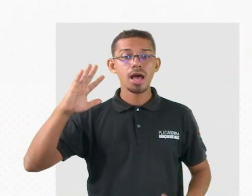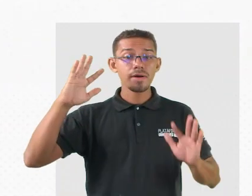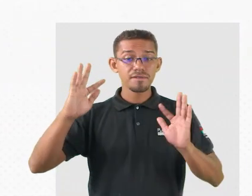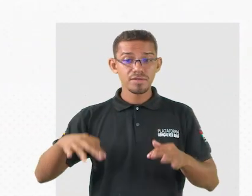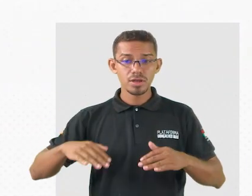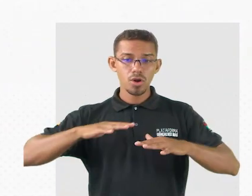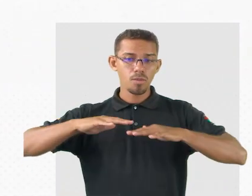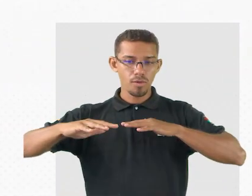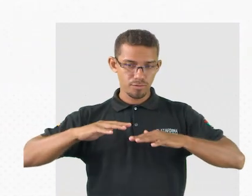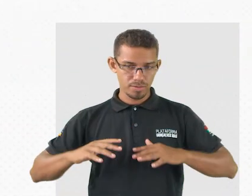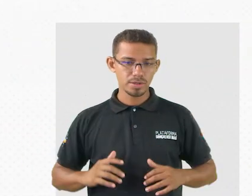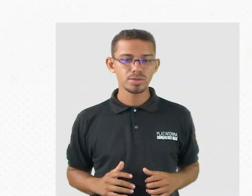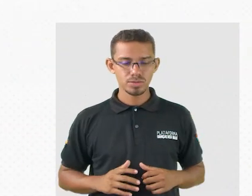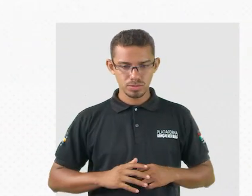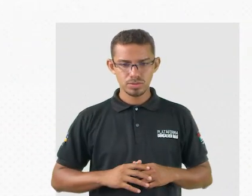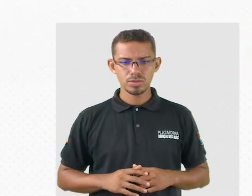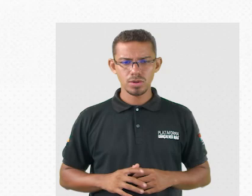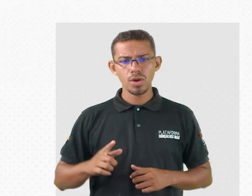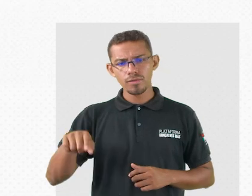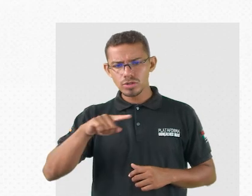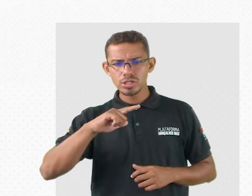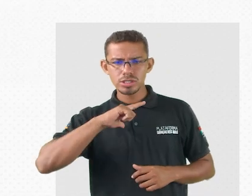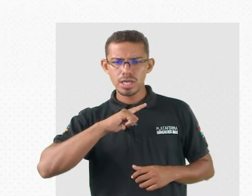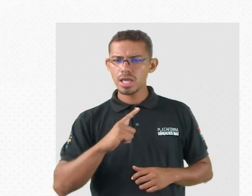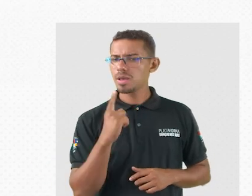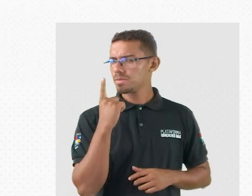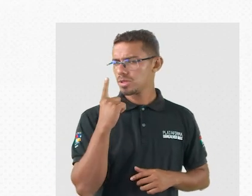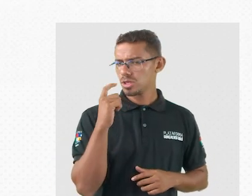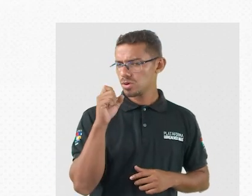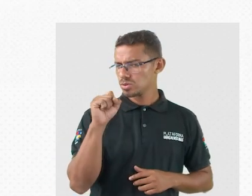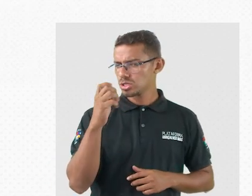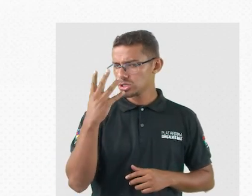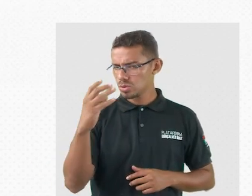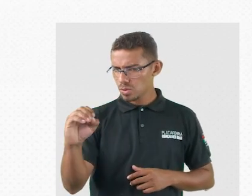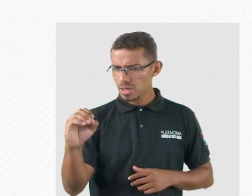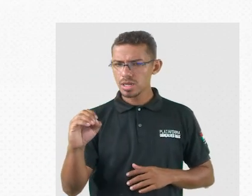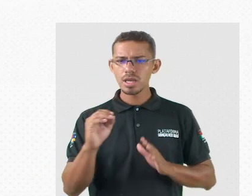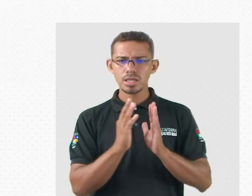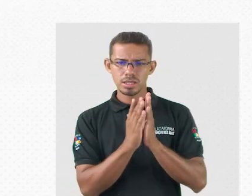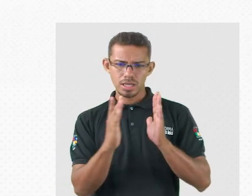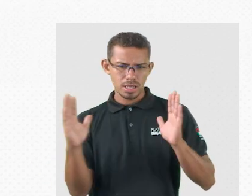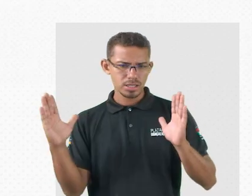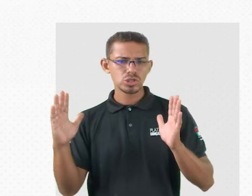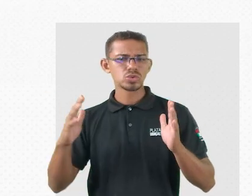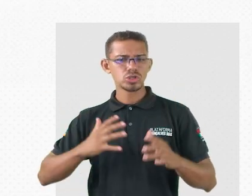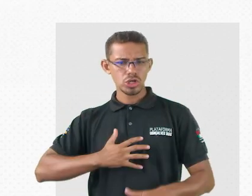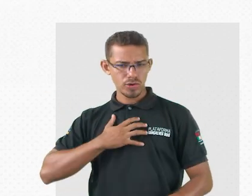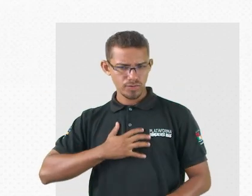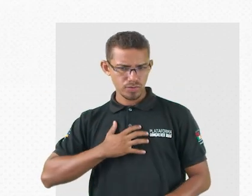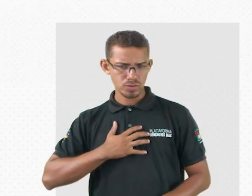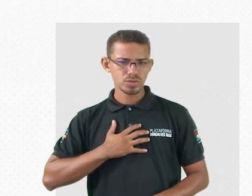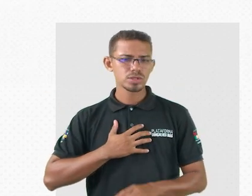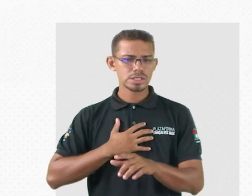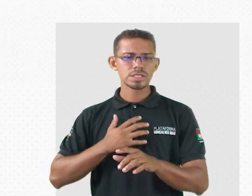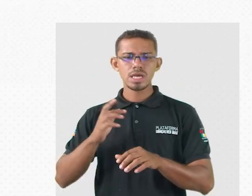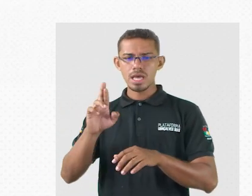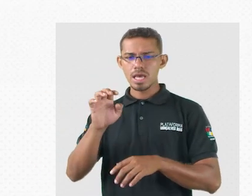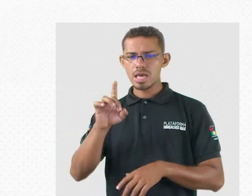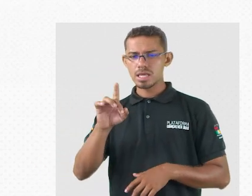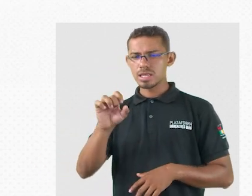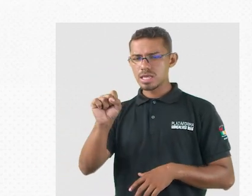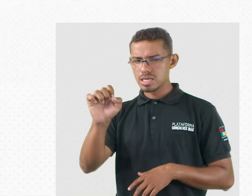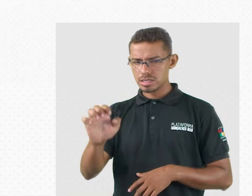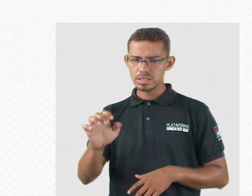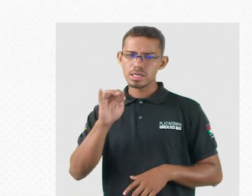ao movimento. E aí você tem, em 1840, né, Dom Pedro II ofereceu anistia aos revoltosos, né, que se rendesse,